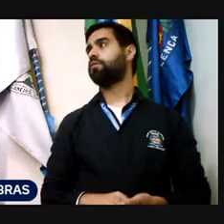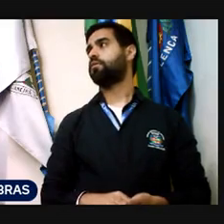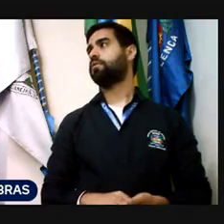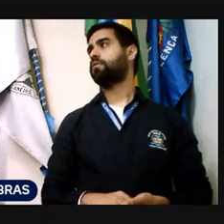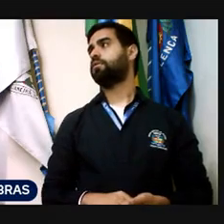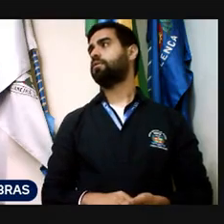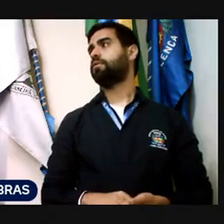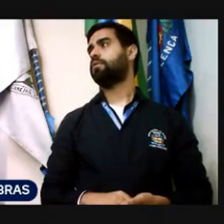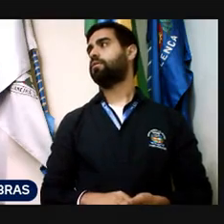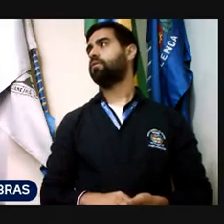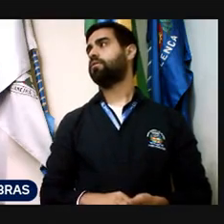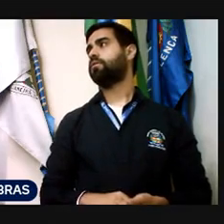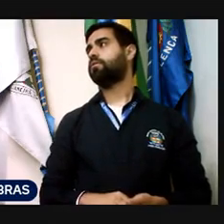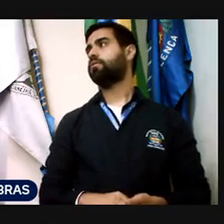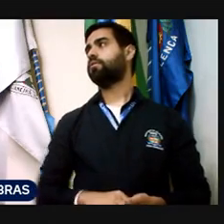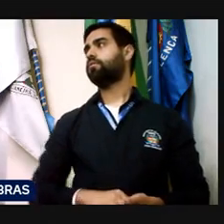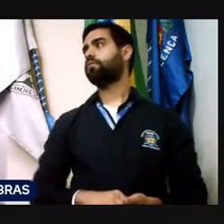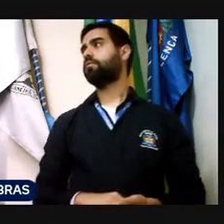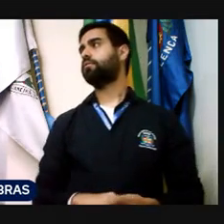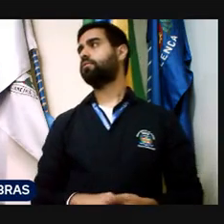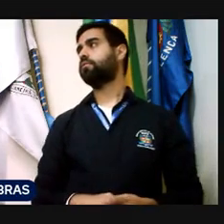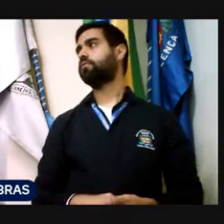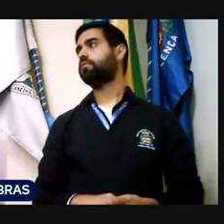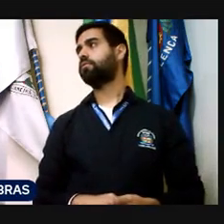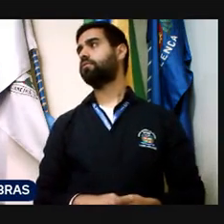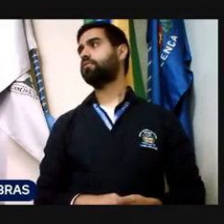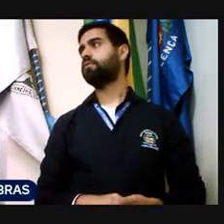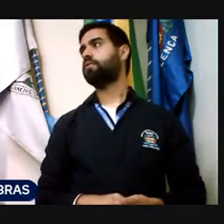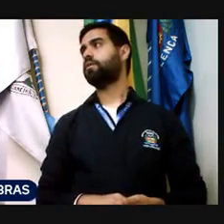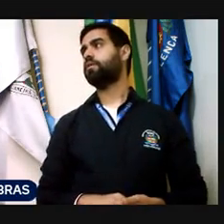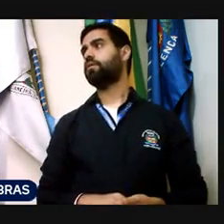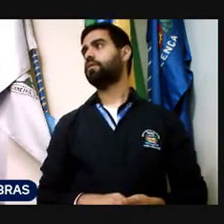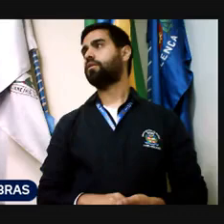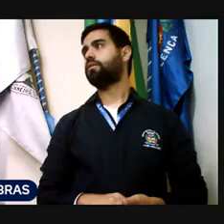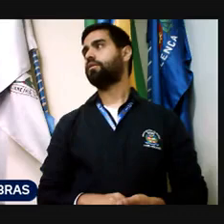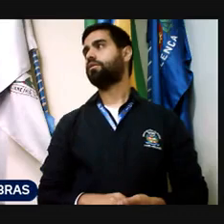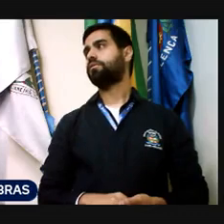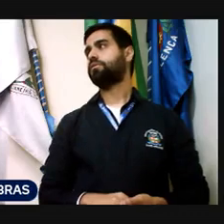o vereador Bernardo Machado, se eu posso assinar em conjunto.